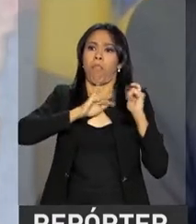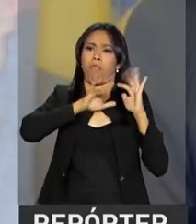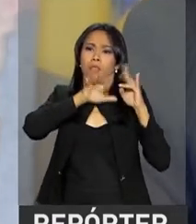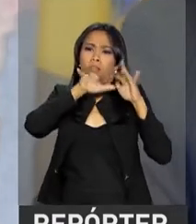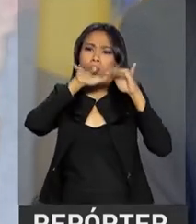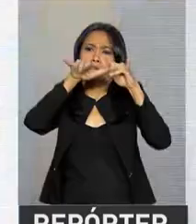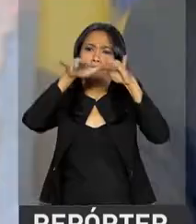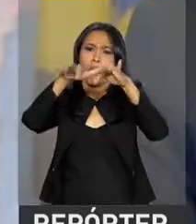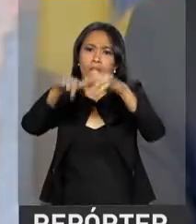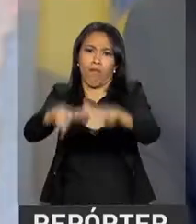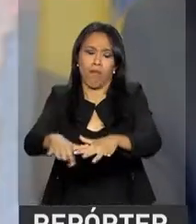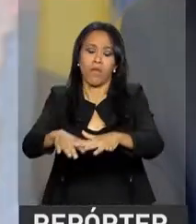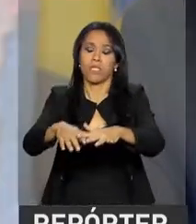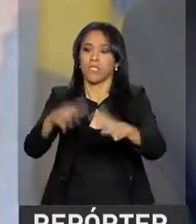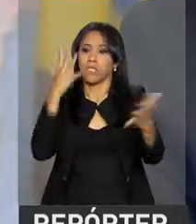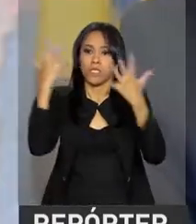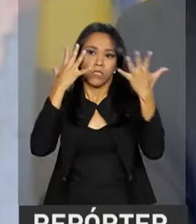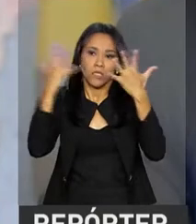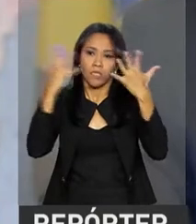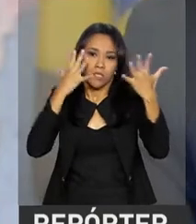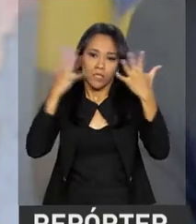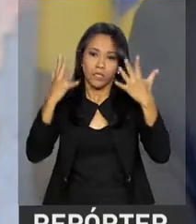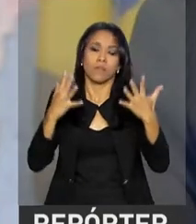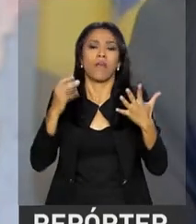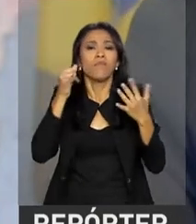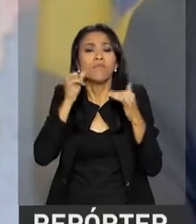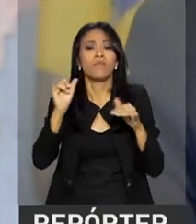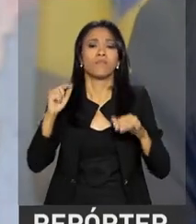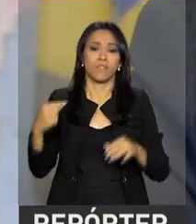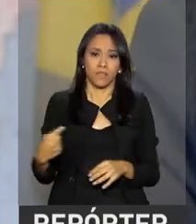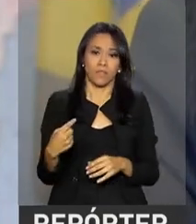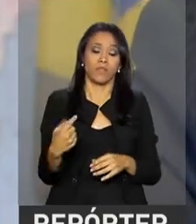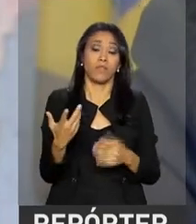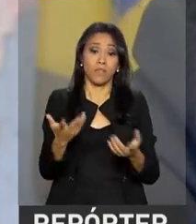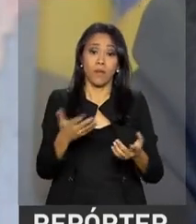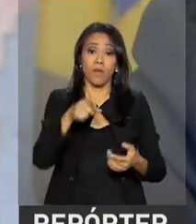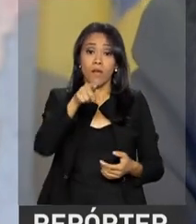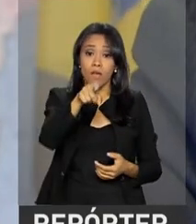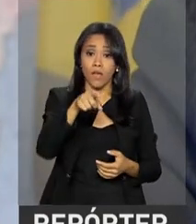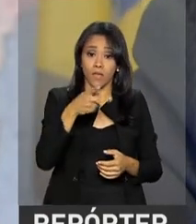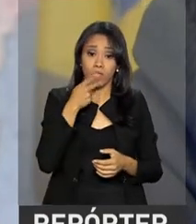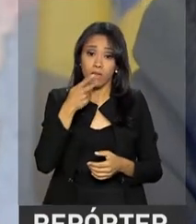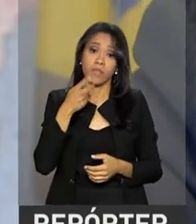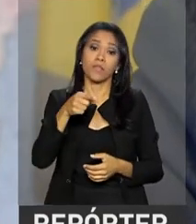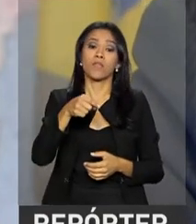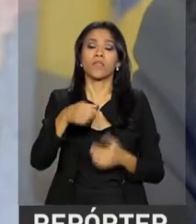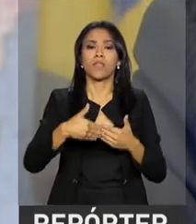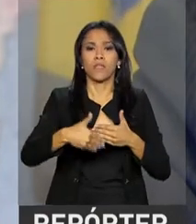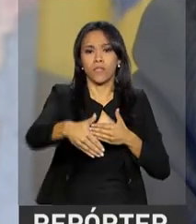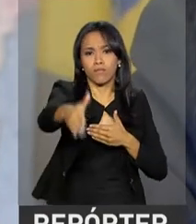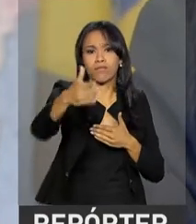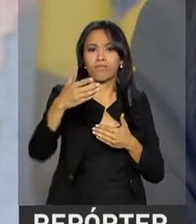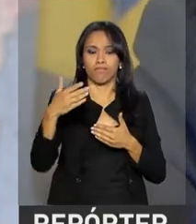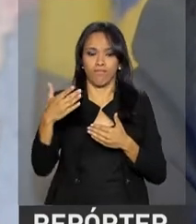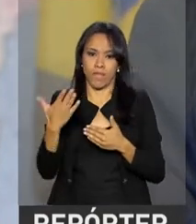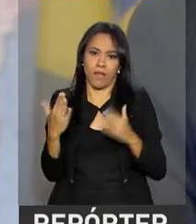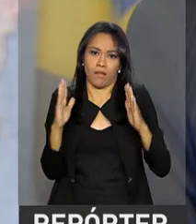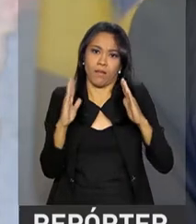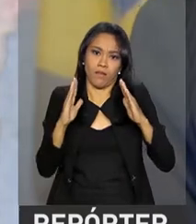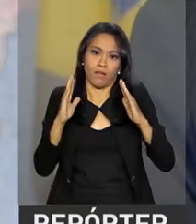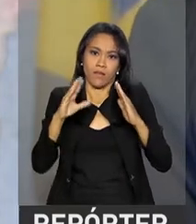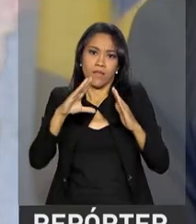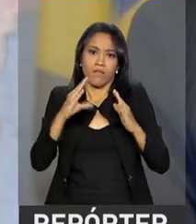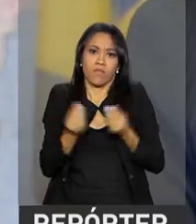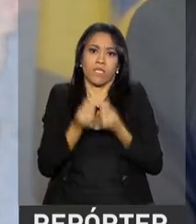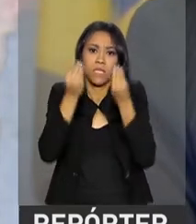presencial mas o nosso maior gol vai ser em novembro pactuados com a presidência da república casa civil entregaremos